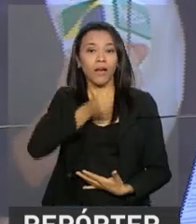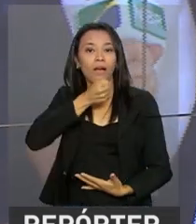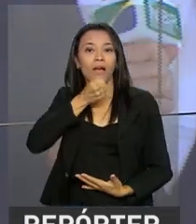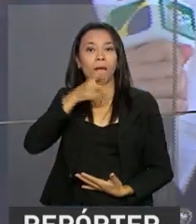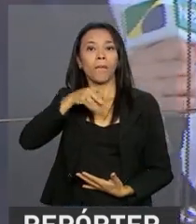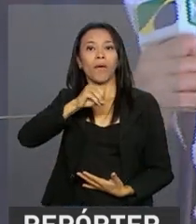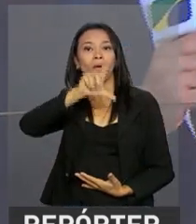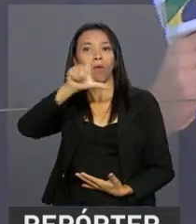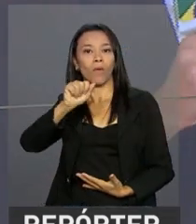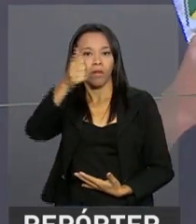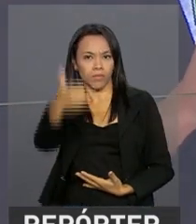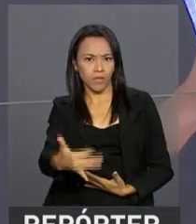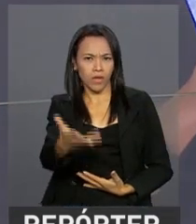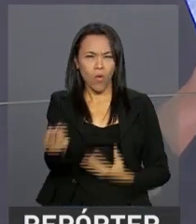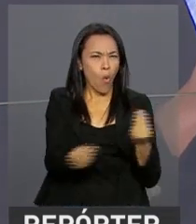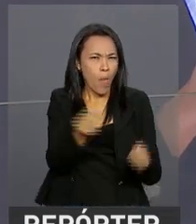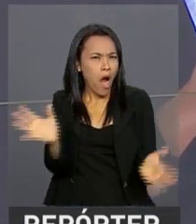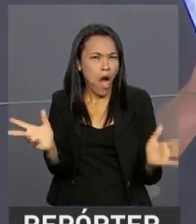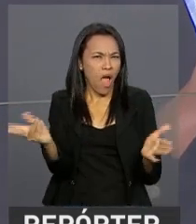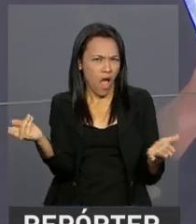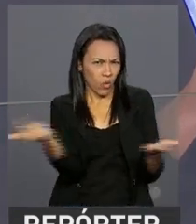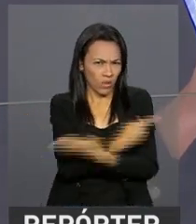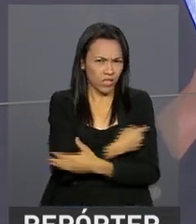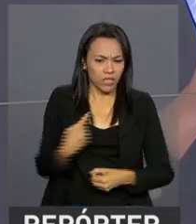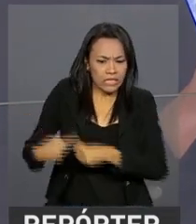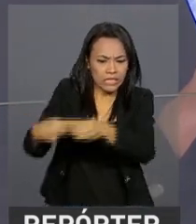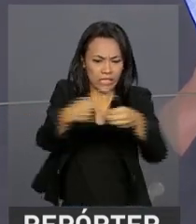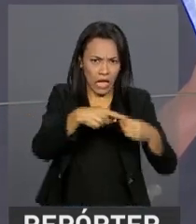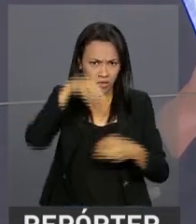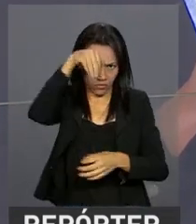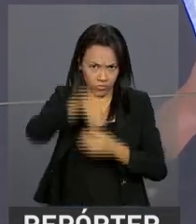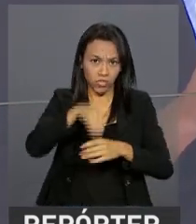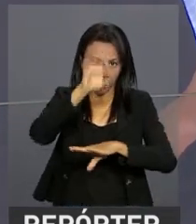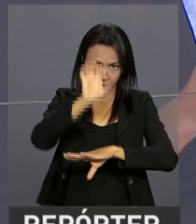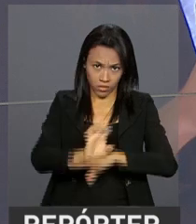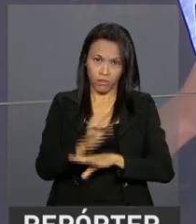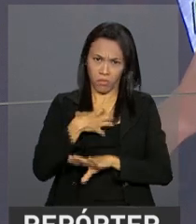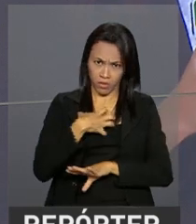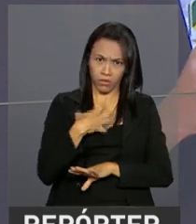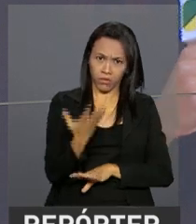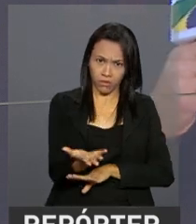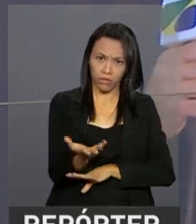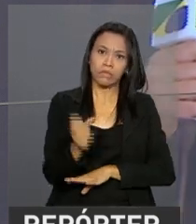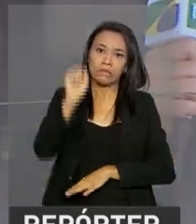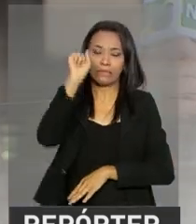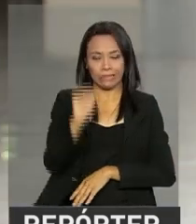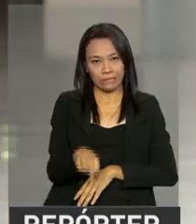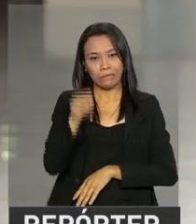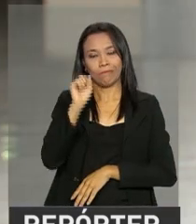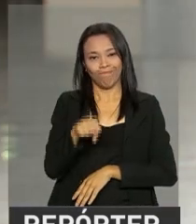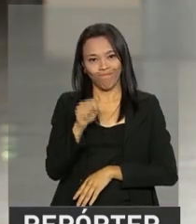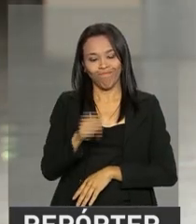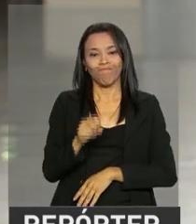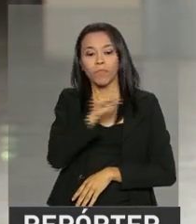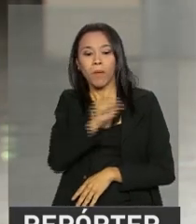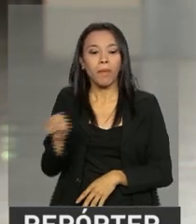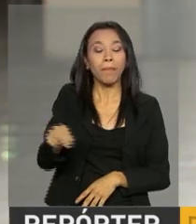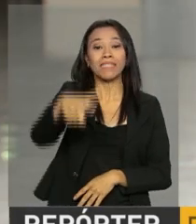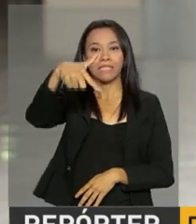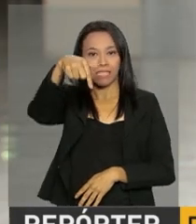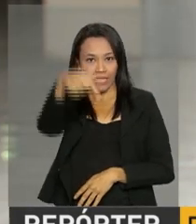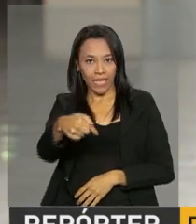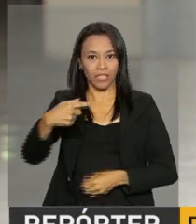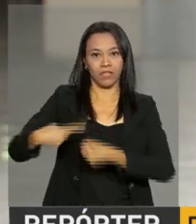assunto. Paola, as fraudes ocorriam em várias cidades da Bahia. É isso mesmo, Leandro. Agências de 7